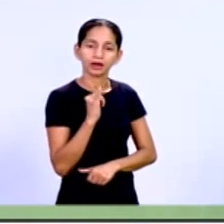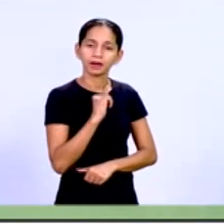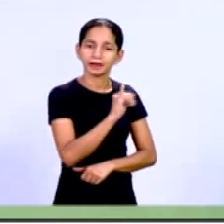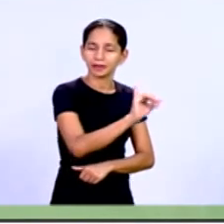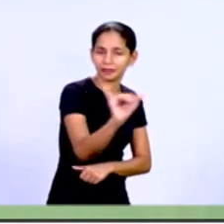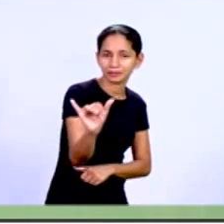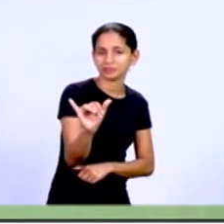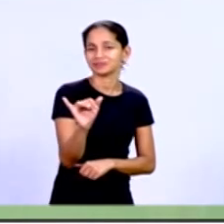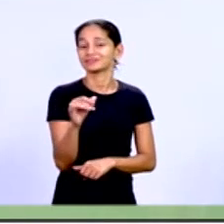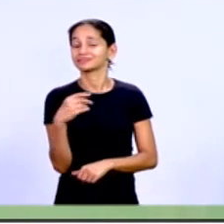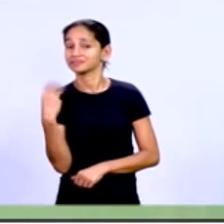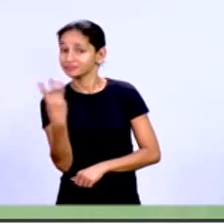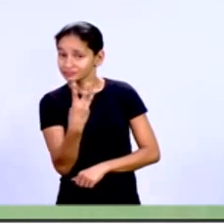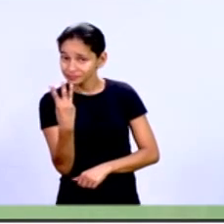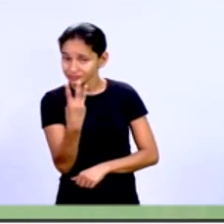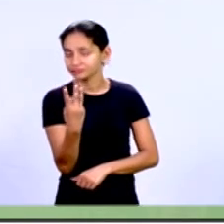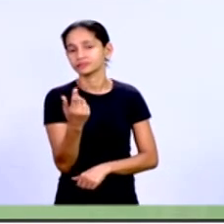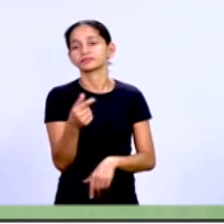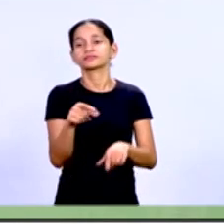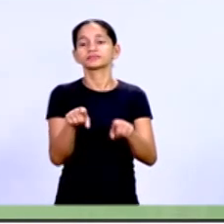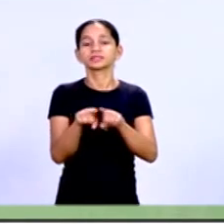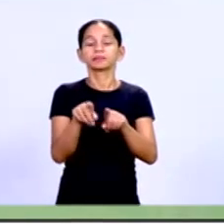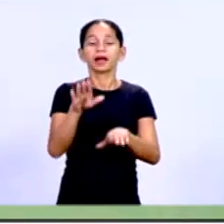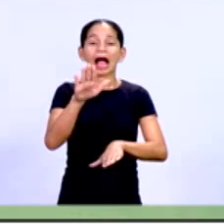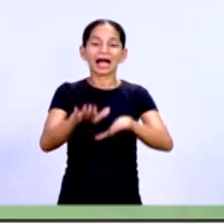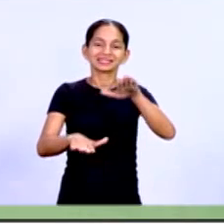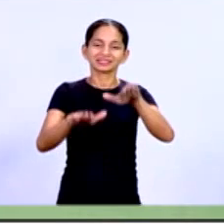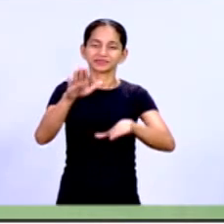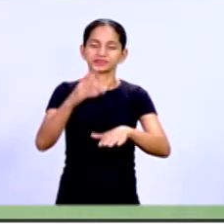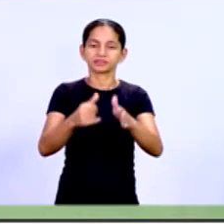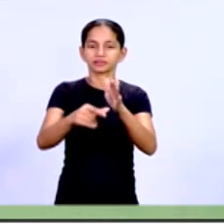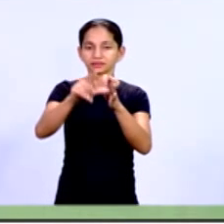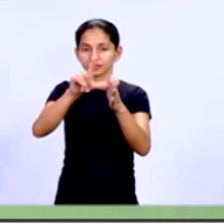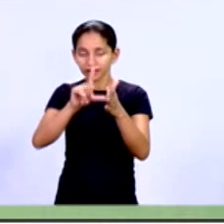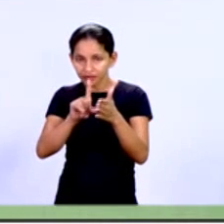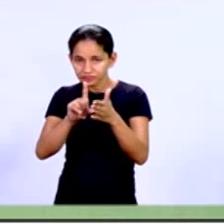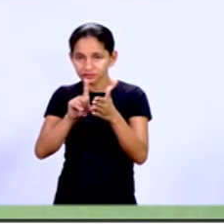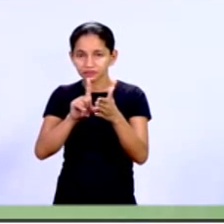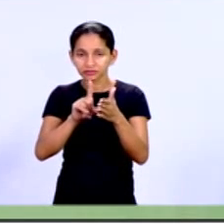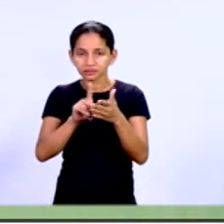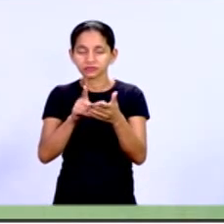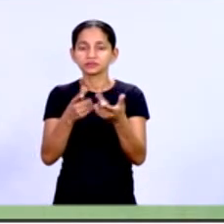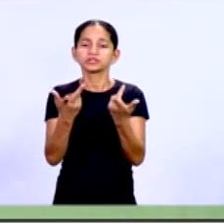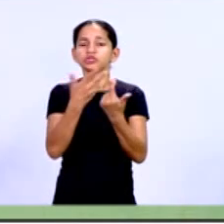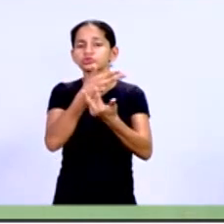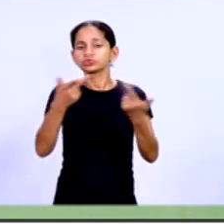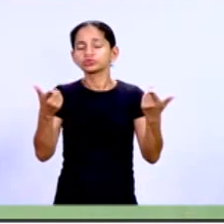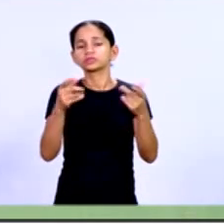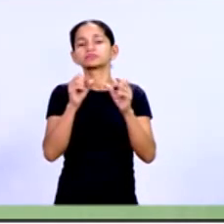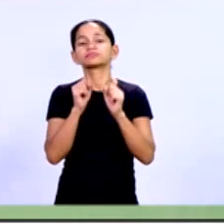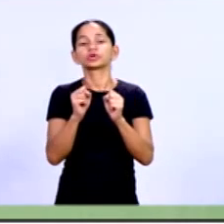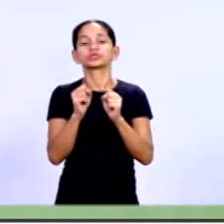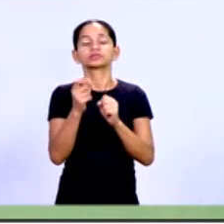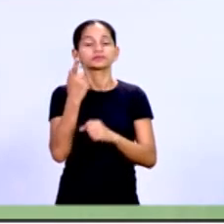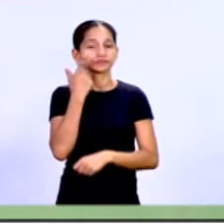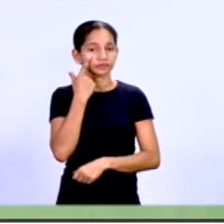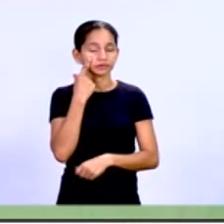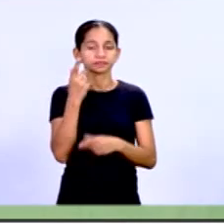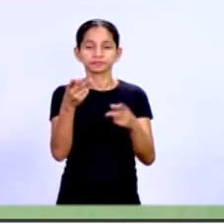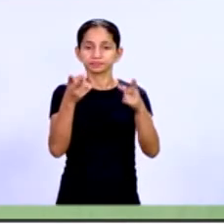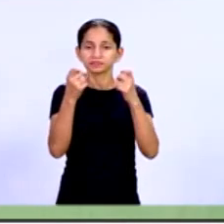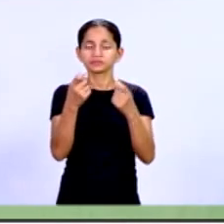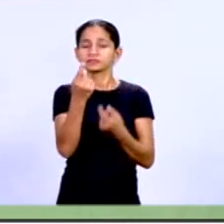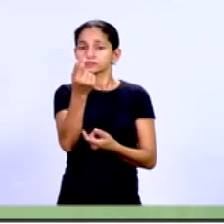por outrem. E adiantamento de contratos de exportação. Então, como vemos, as instituições